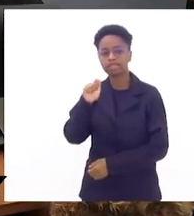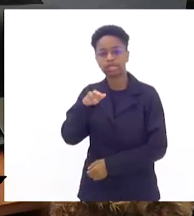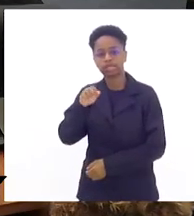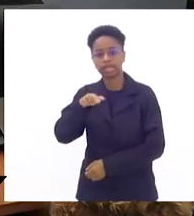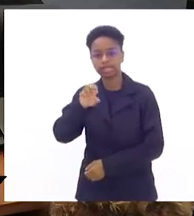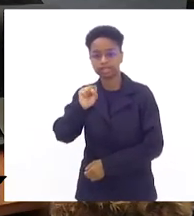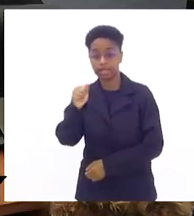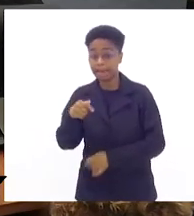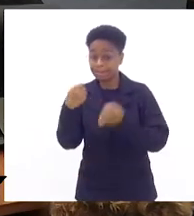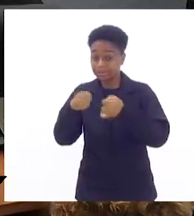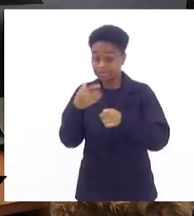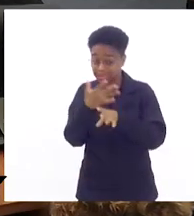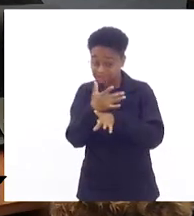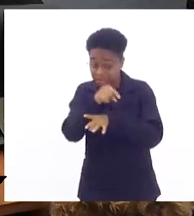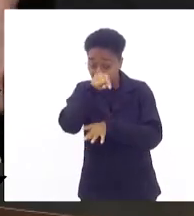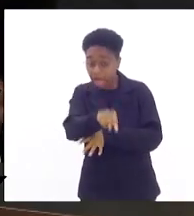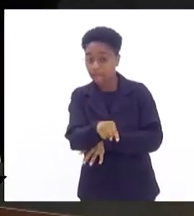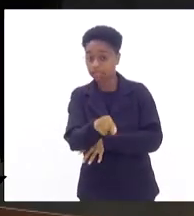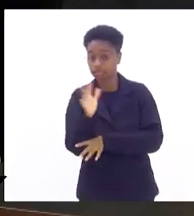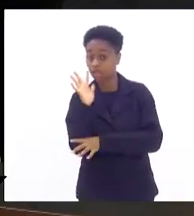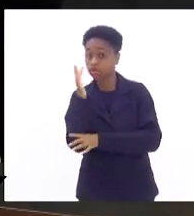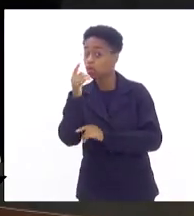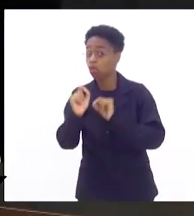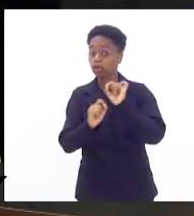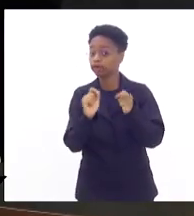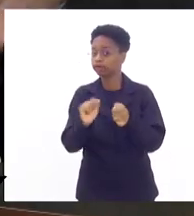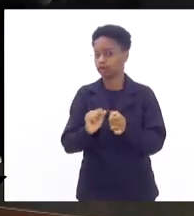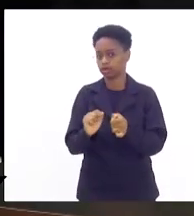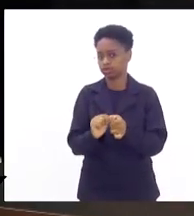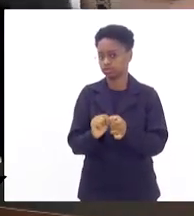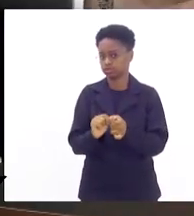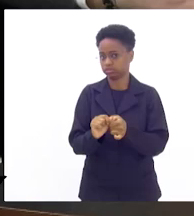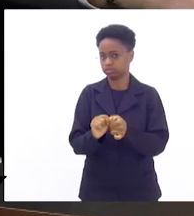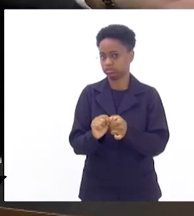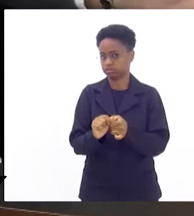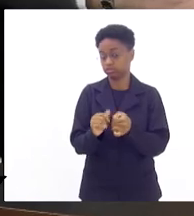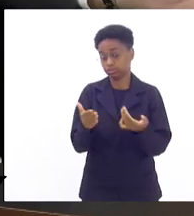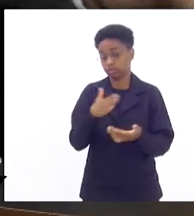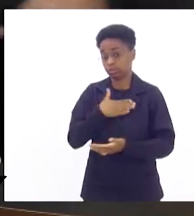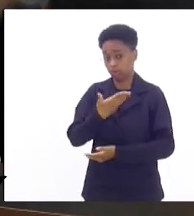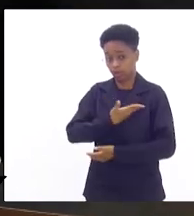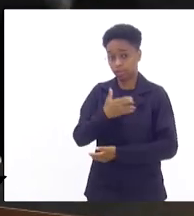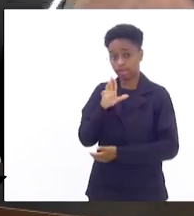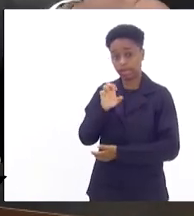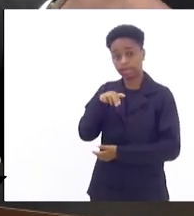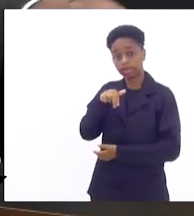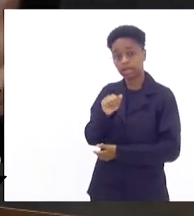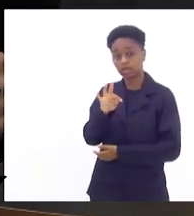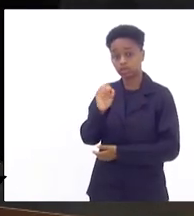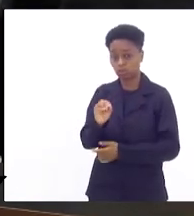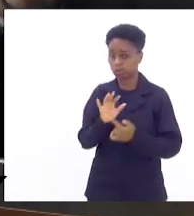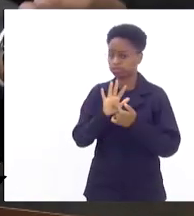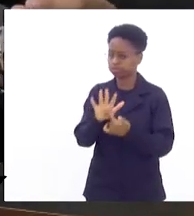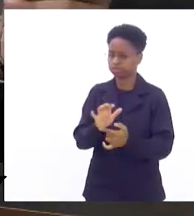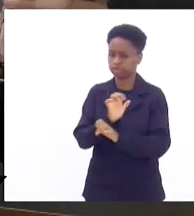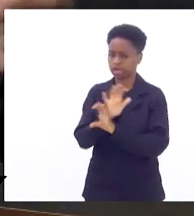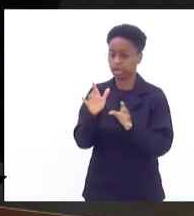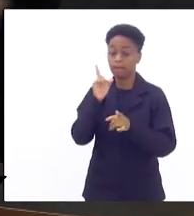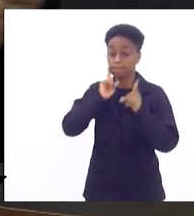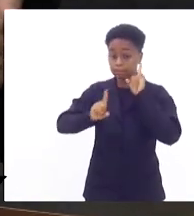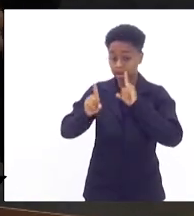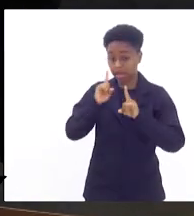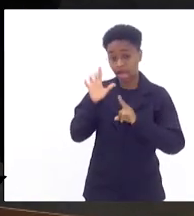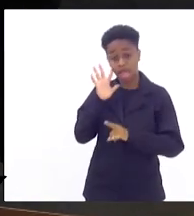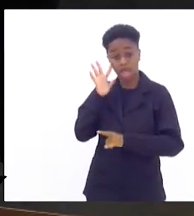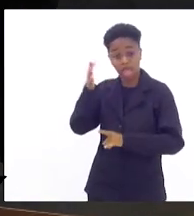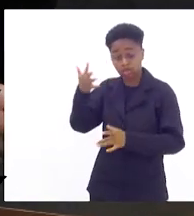àquela municipalidade decidir o que fazer. Meu colega aqui, Renato Machado, bem colocou que Maricá tomou